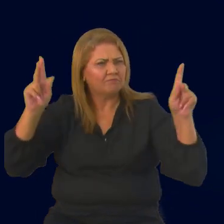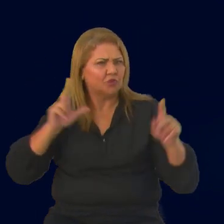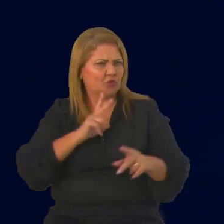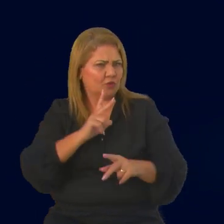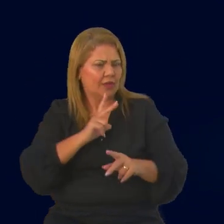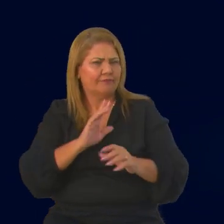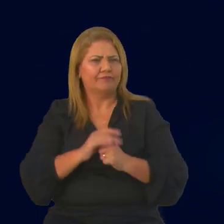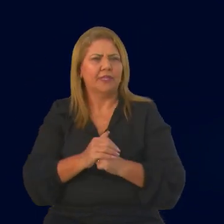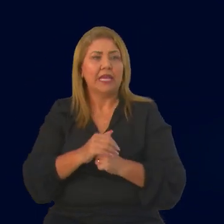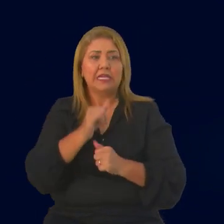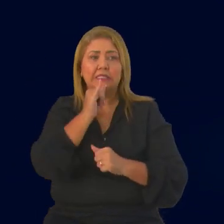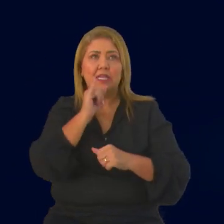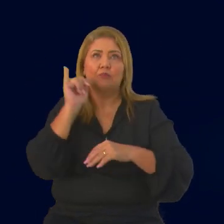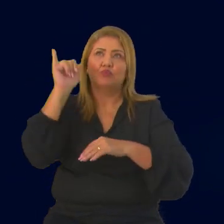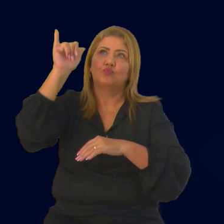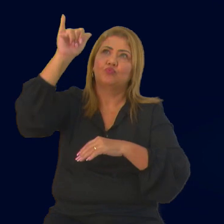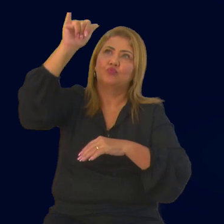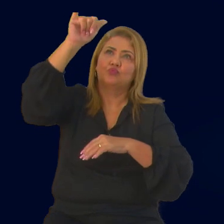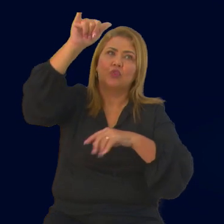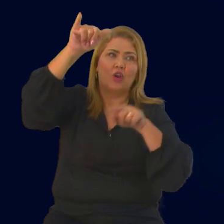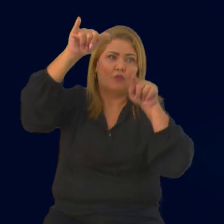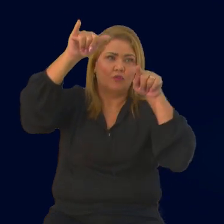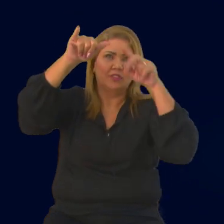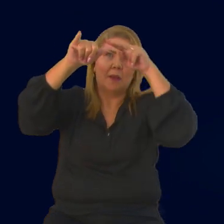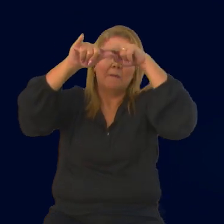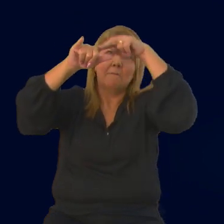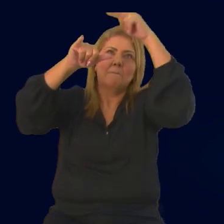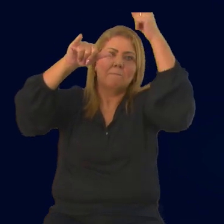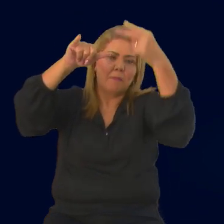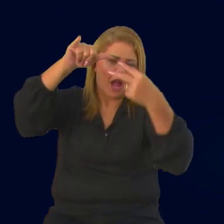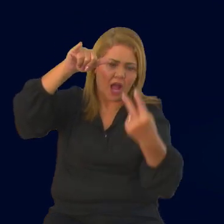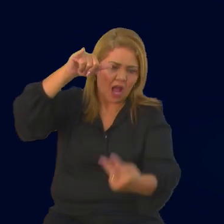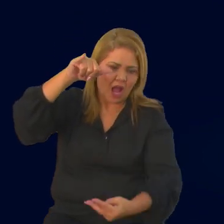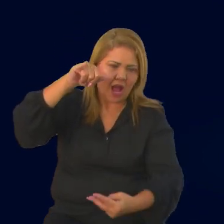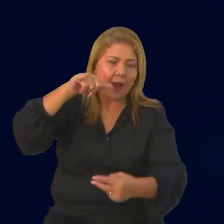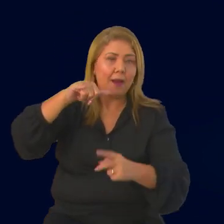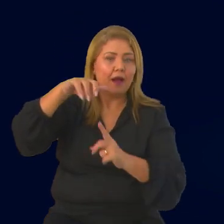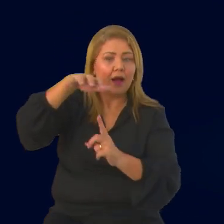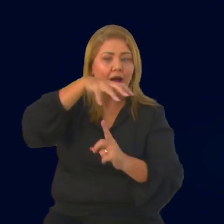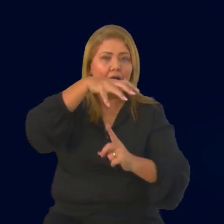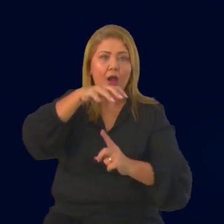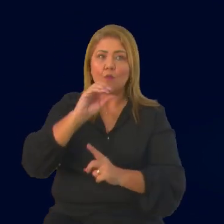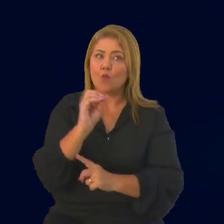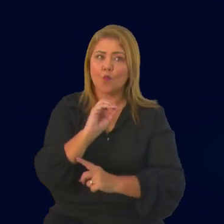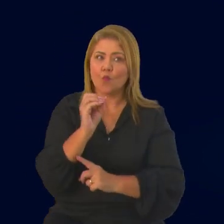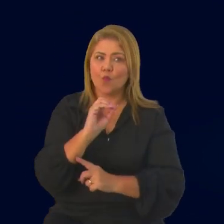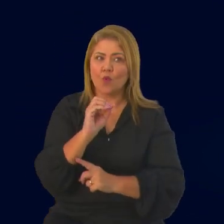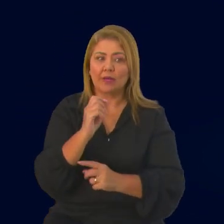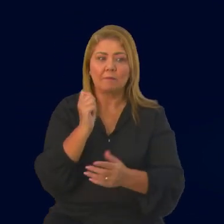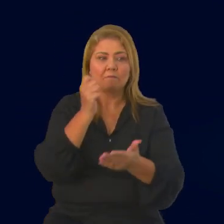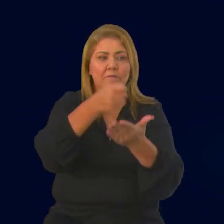de um avião sem paraquedas por um prêmio de 50 mil reais? Pense.